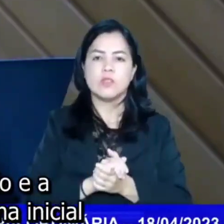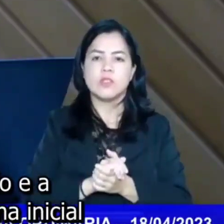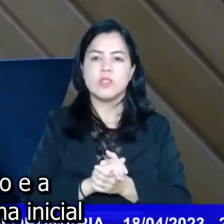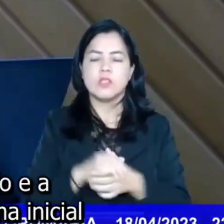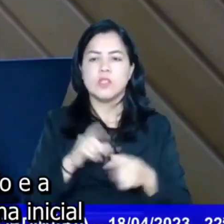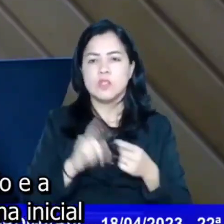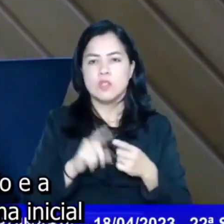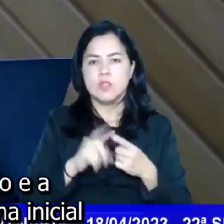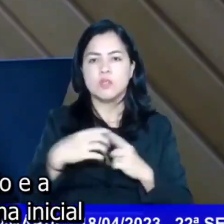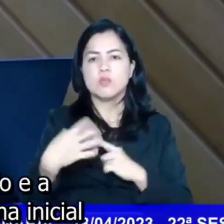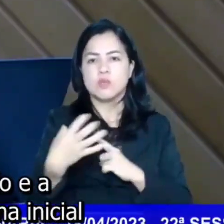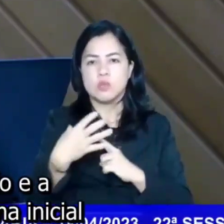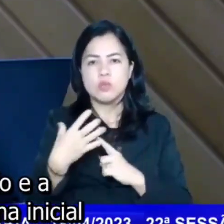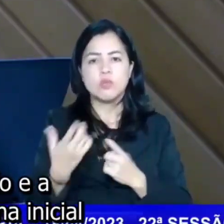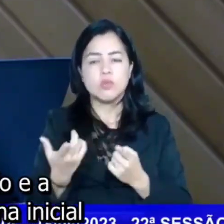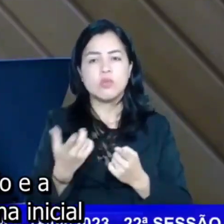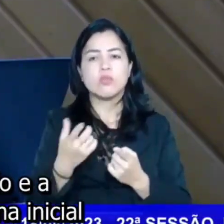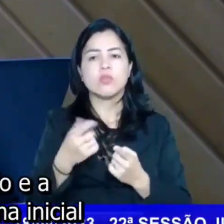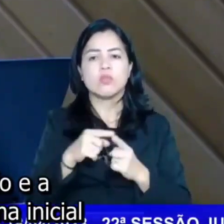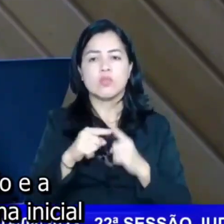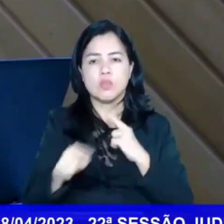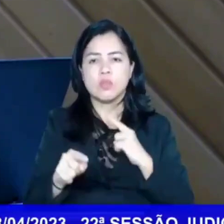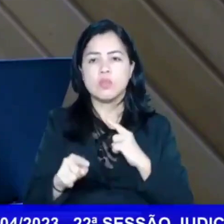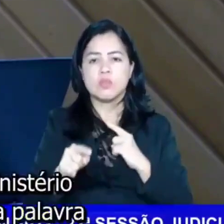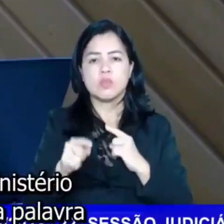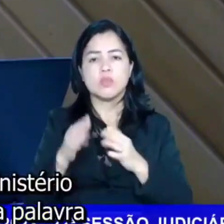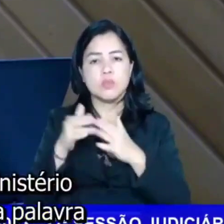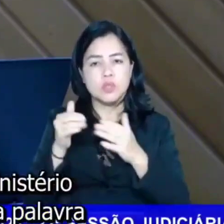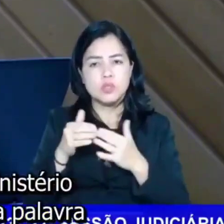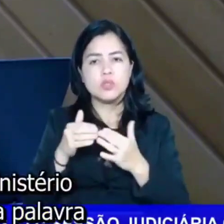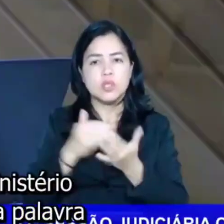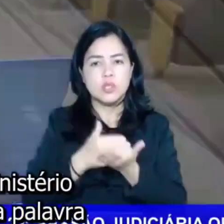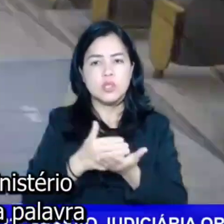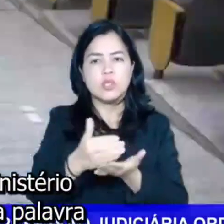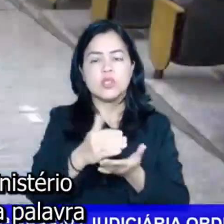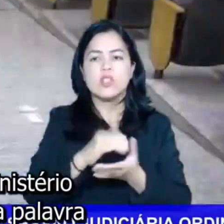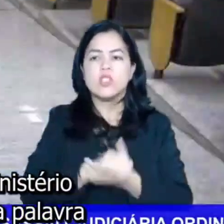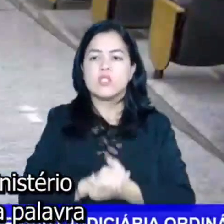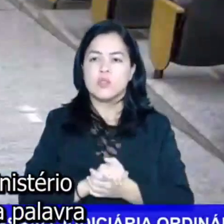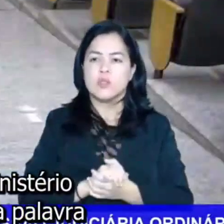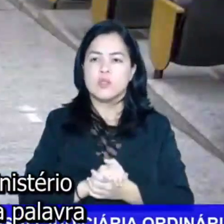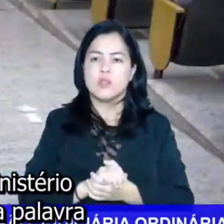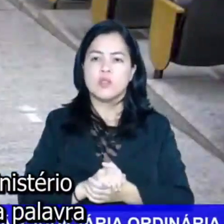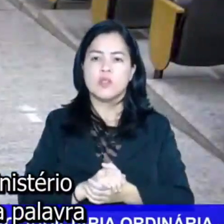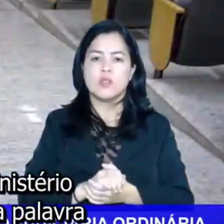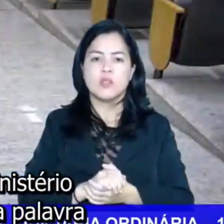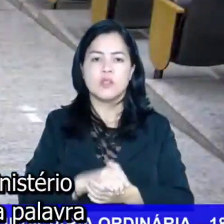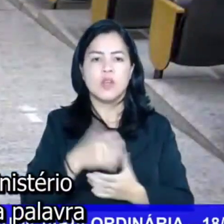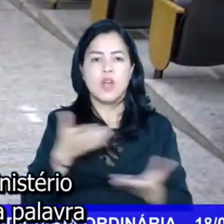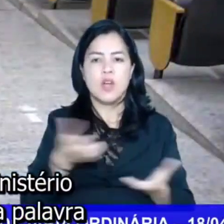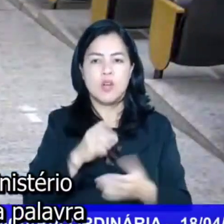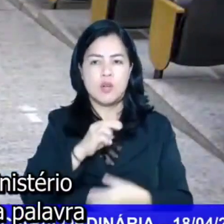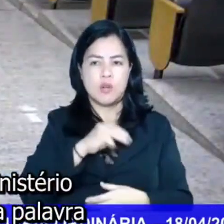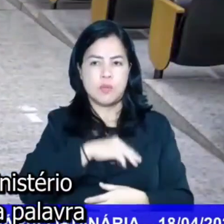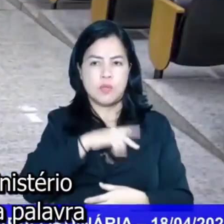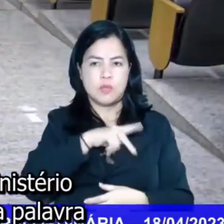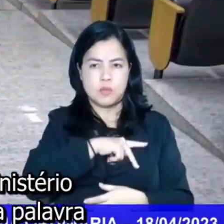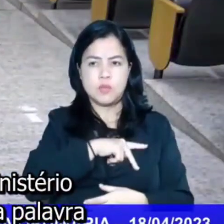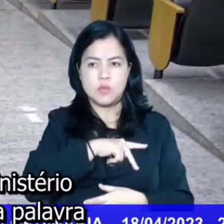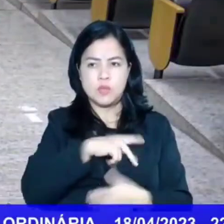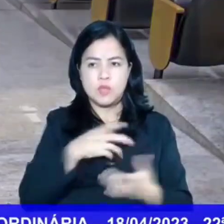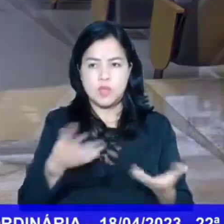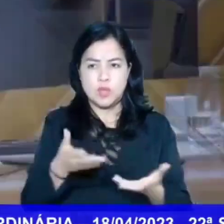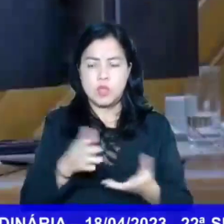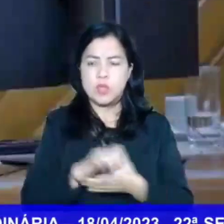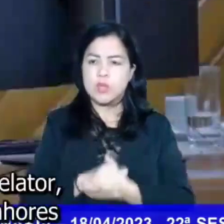e a improcedência total dos pedidos formulados na inicial. Obrigado, doutora Rafaela. Imagem ampla do plenário. O doutor Pablo